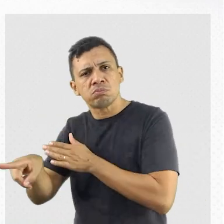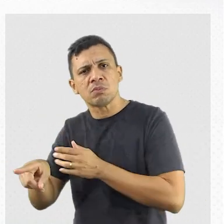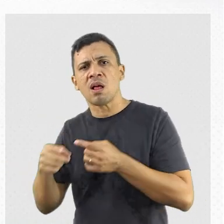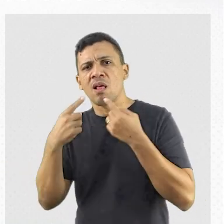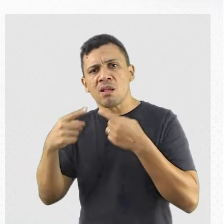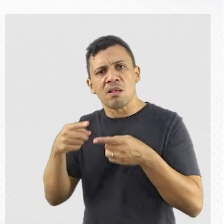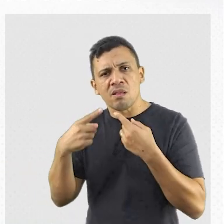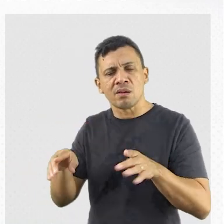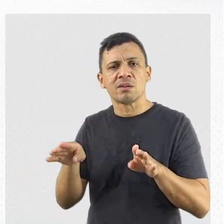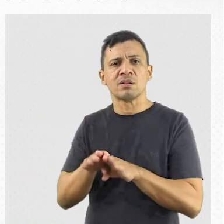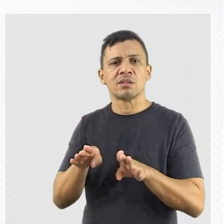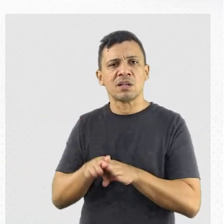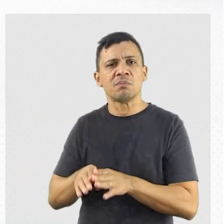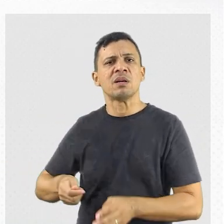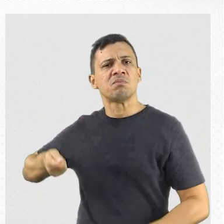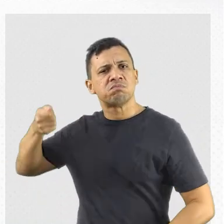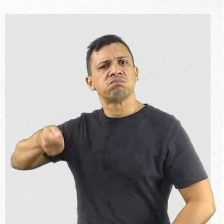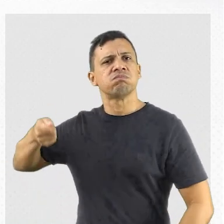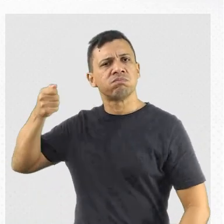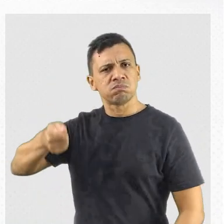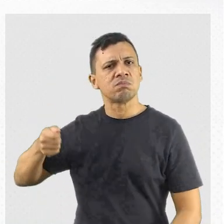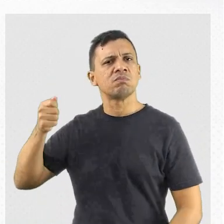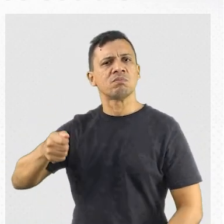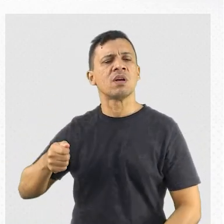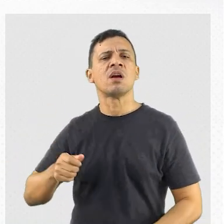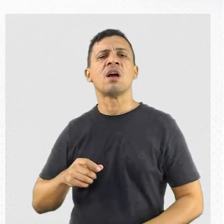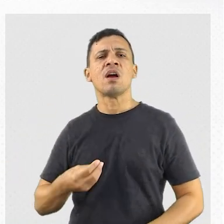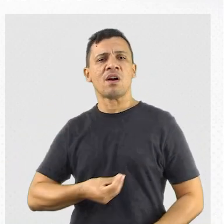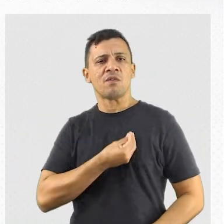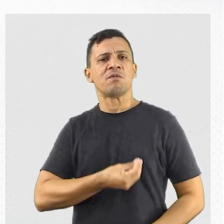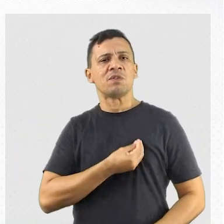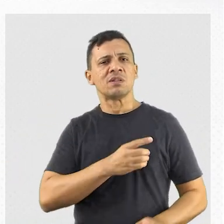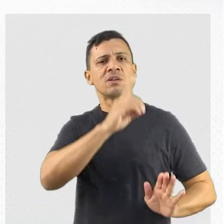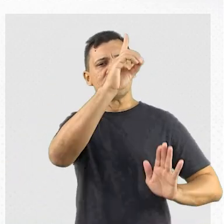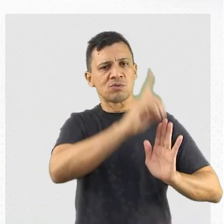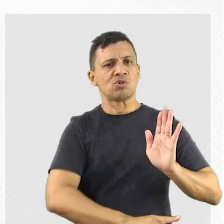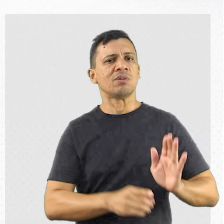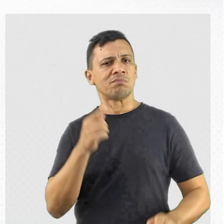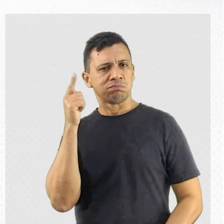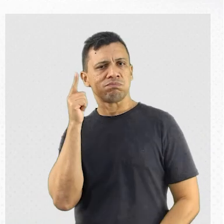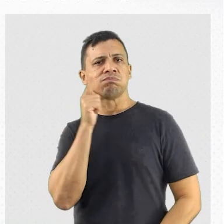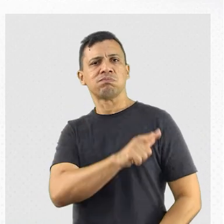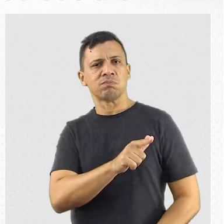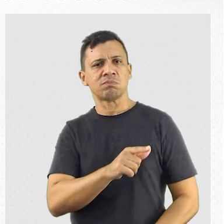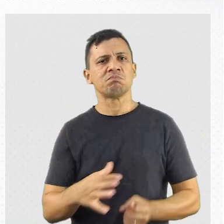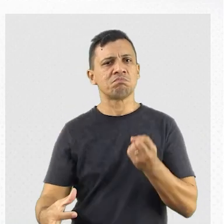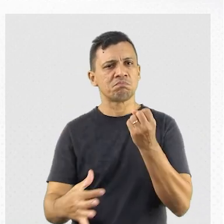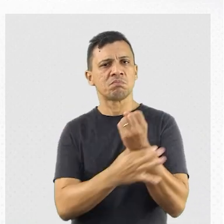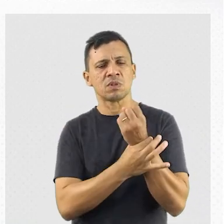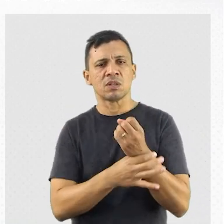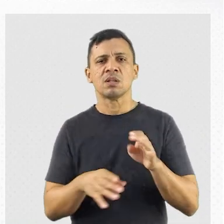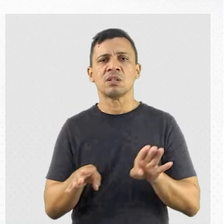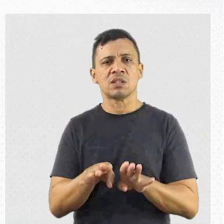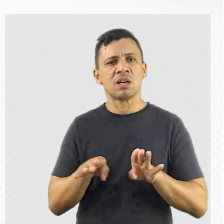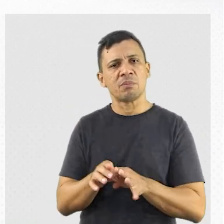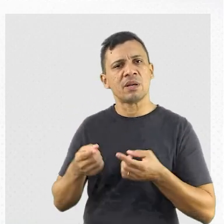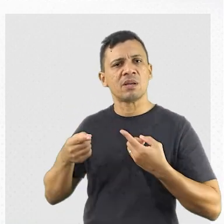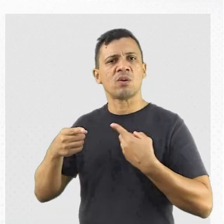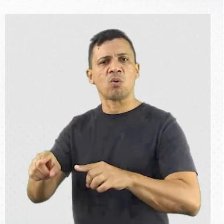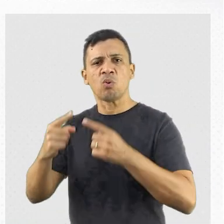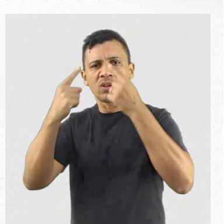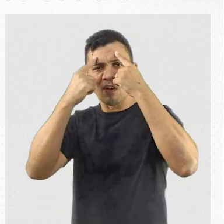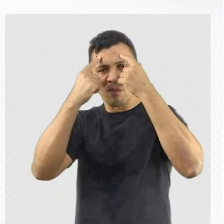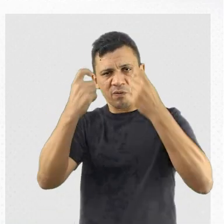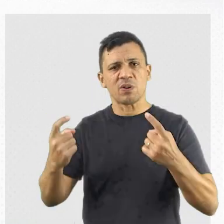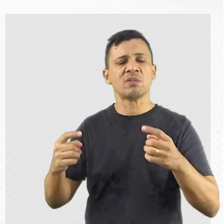ser reflexo das condições de riqueza ou de pobreza que eu vivo. O Marx pensava isso, né? Acreditava nisso. Ou